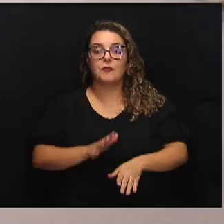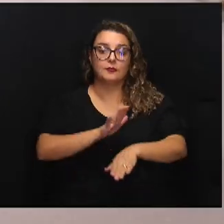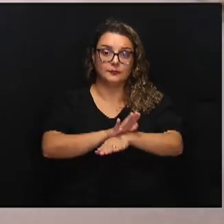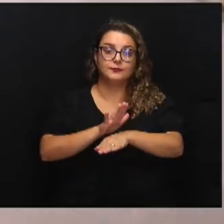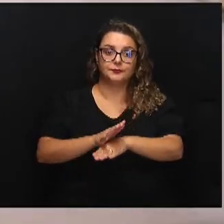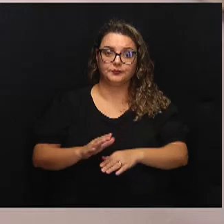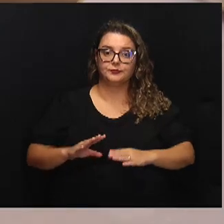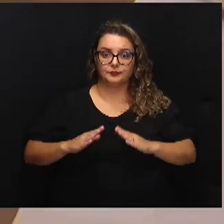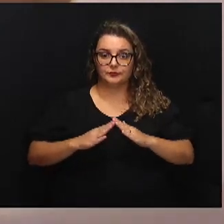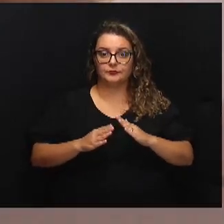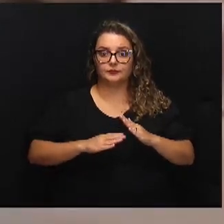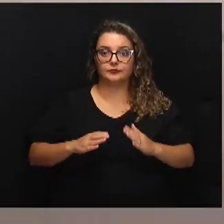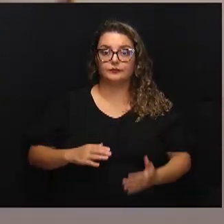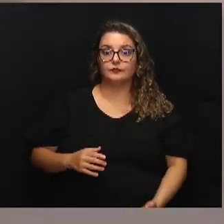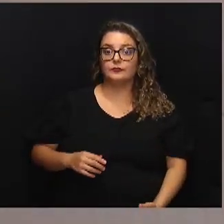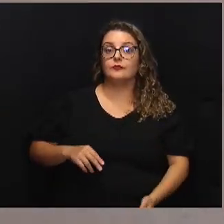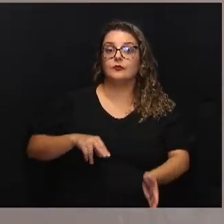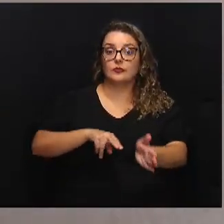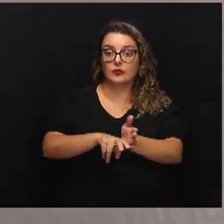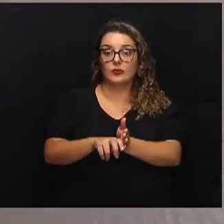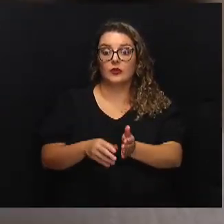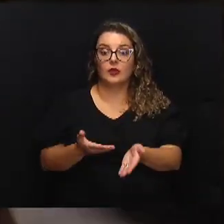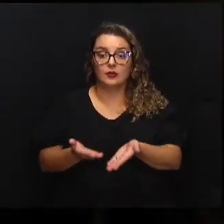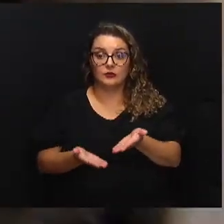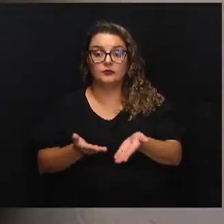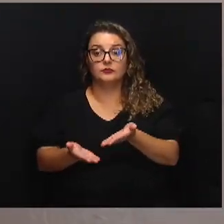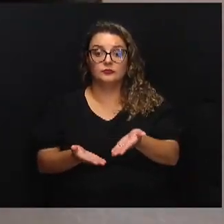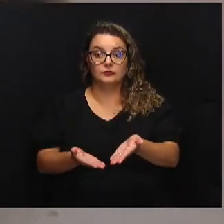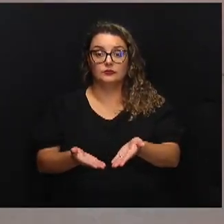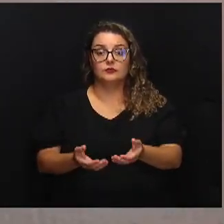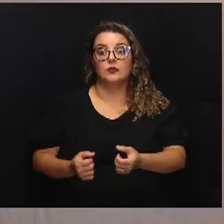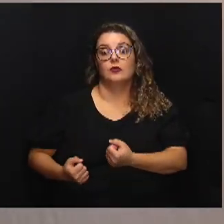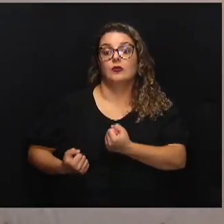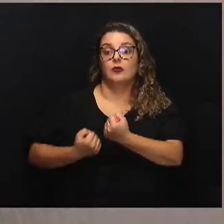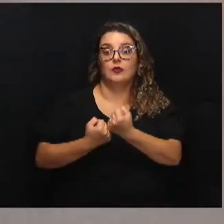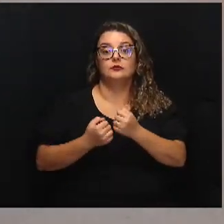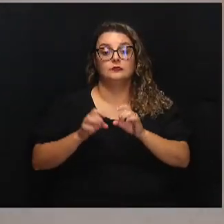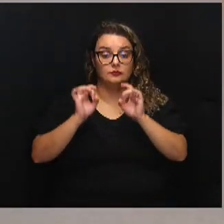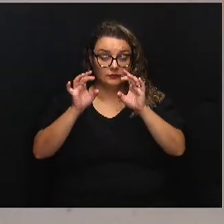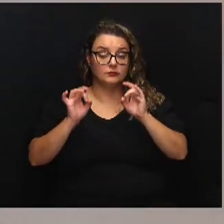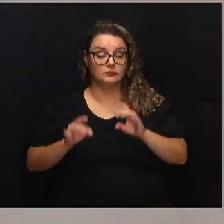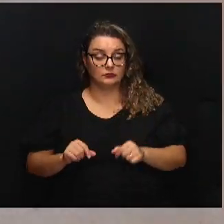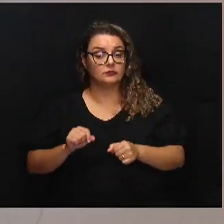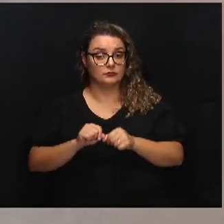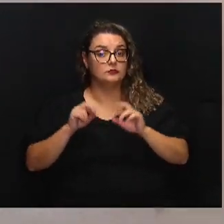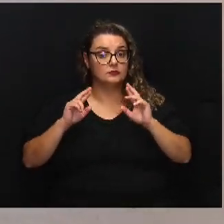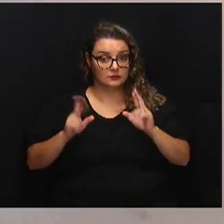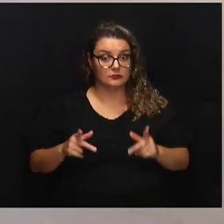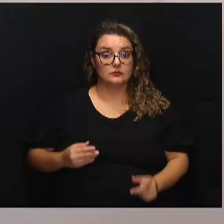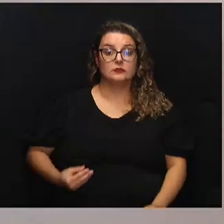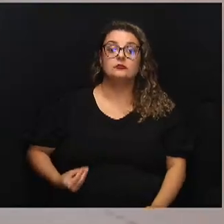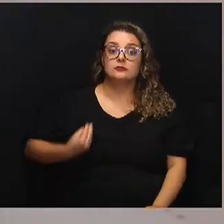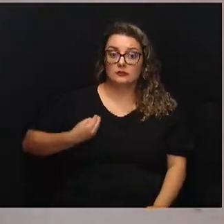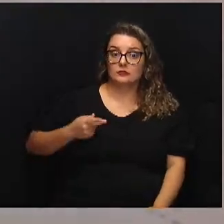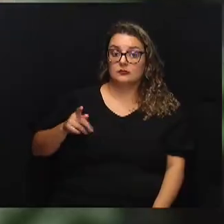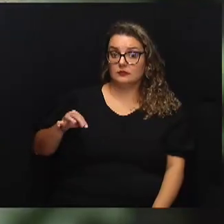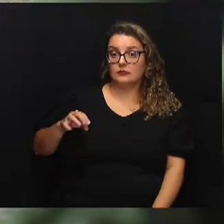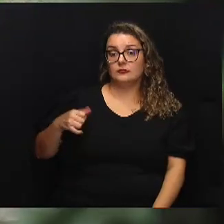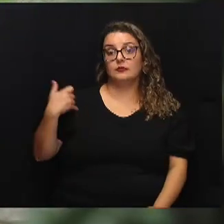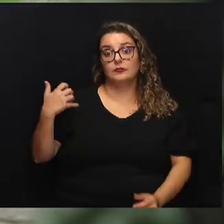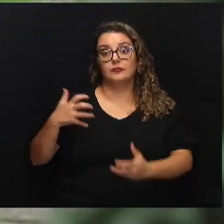clínica. Do diagnóstico ao cuidado, o apoio de especialistas faz a diferença na vida de pets